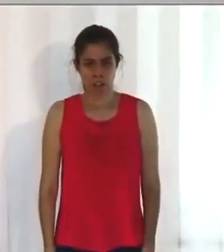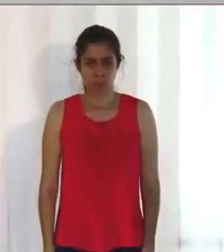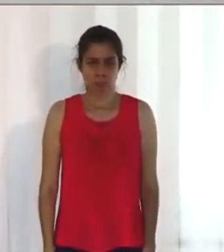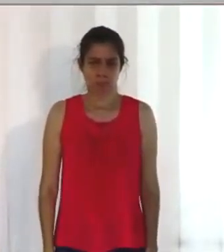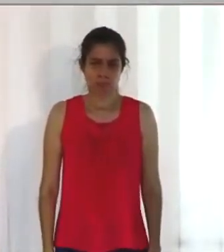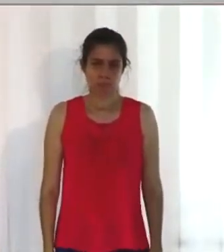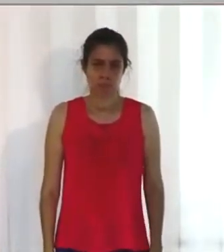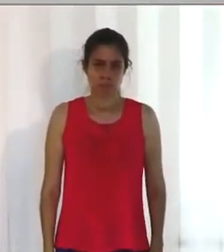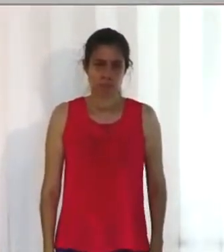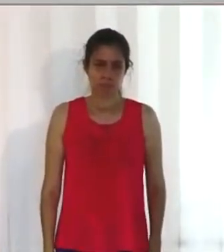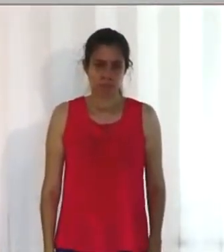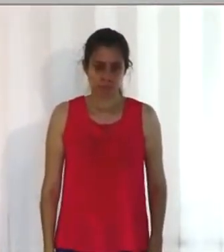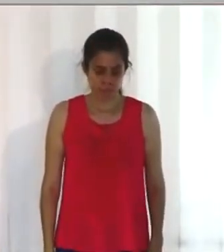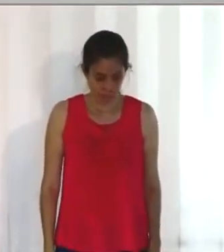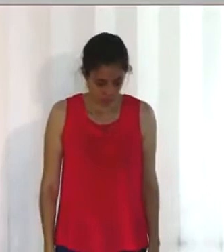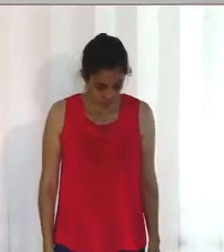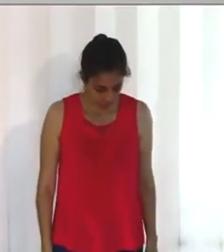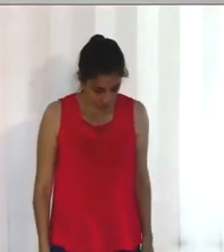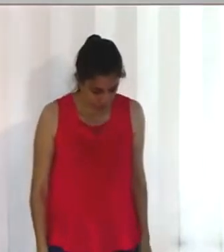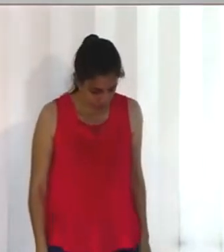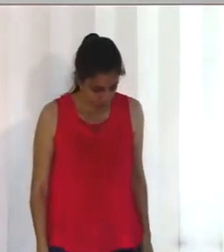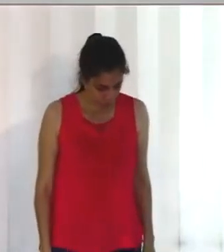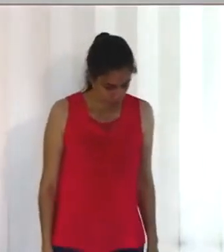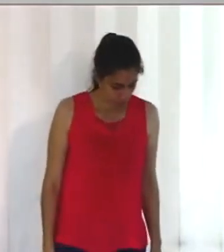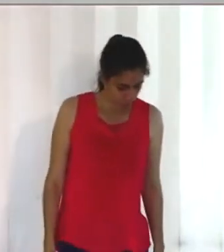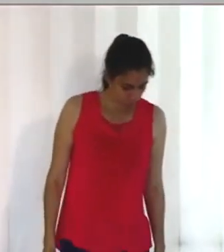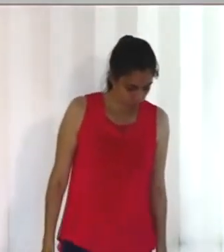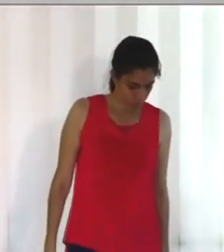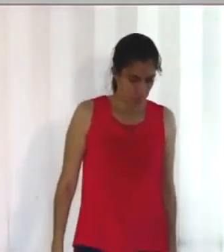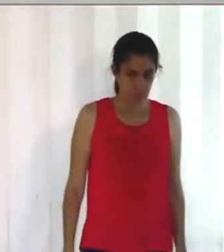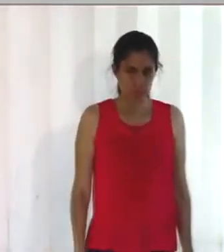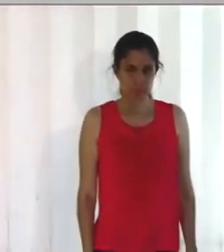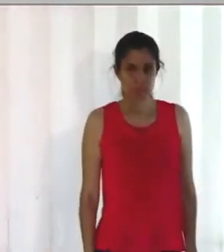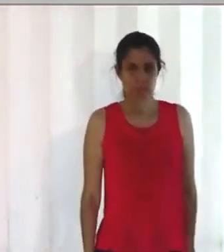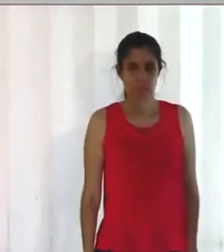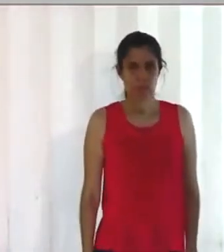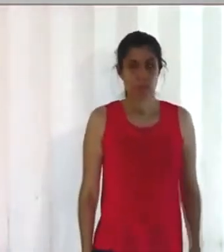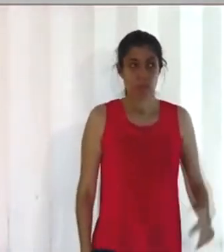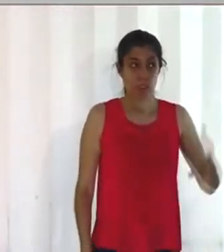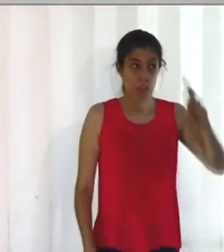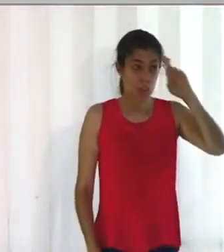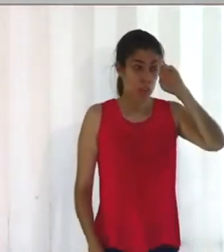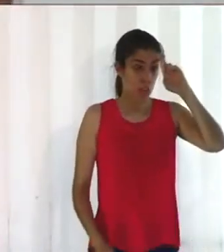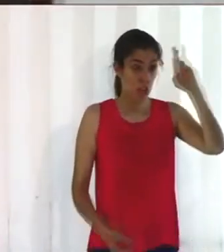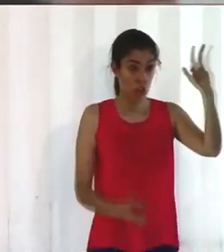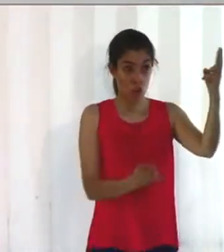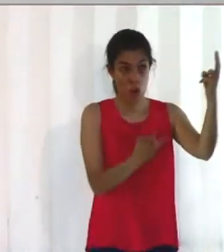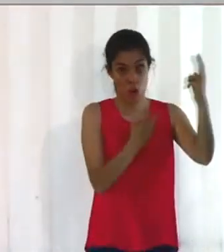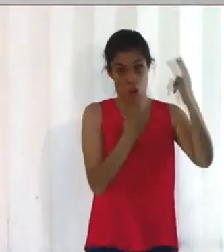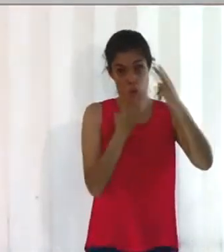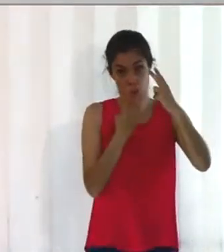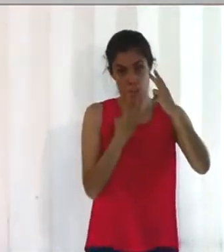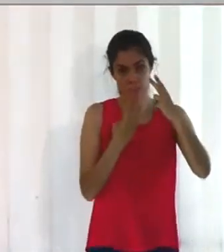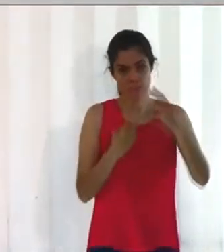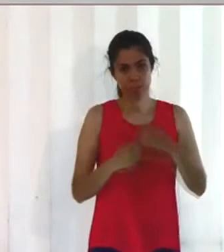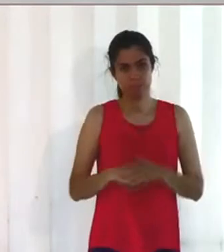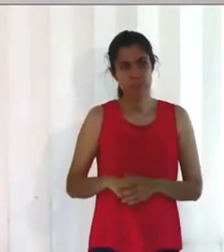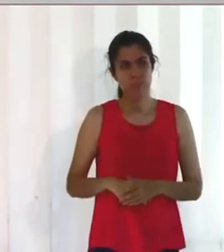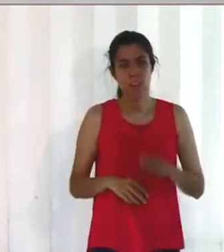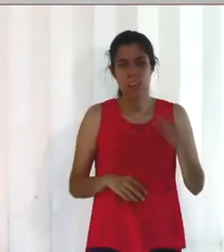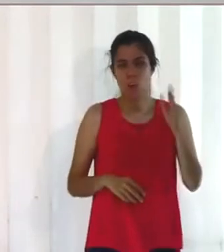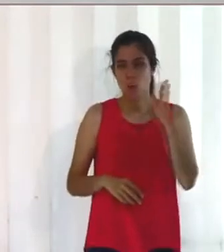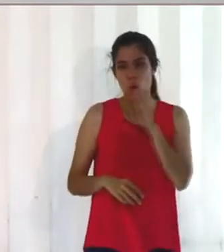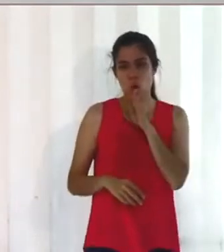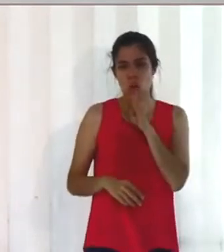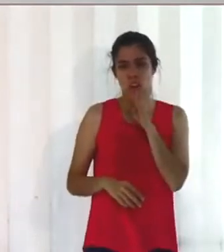zeloso, a palavra de Deus diz que o Senhor tem ciúme do seu povo. O Senhor Deus olha para o seu povo e vê o que ele está adorando.